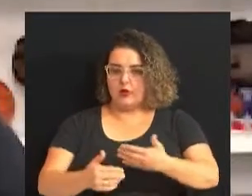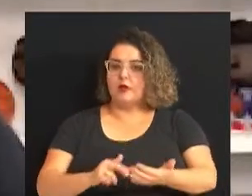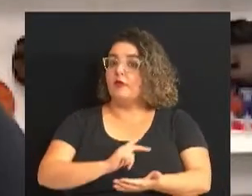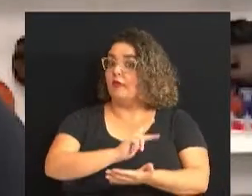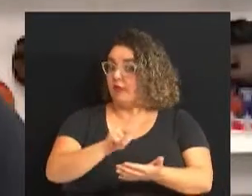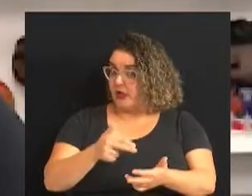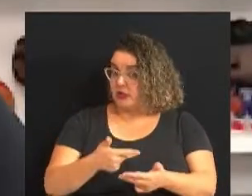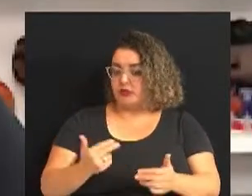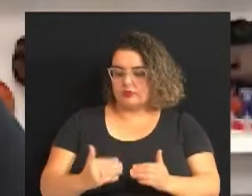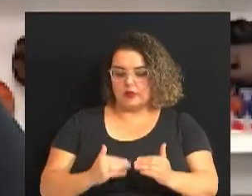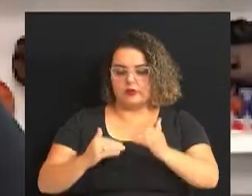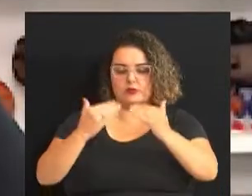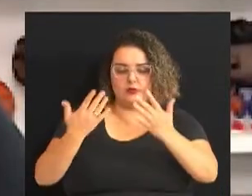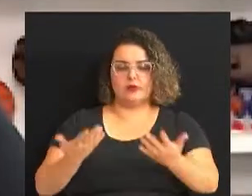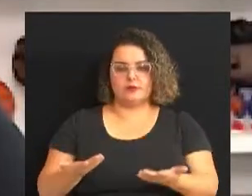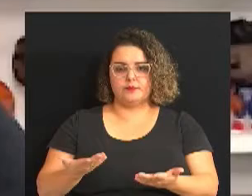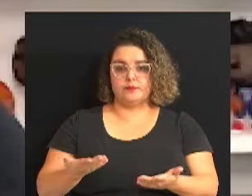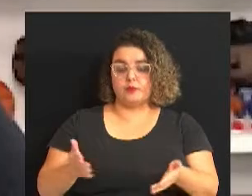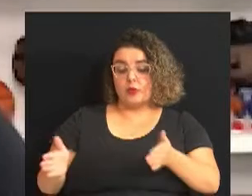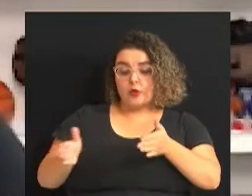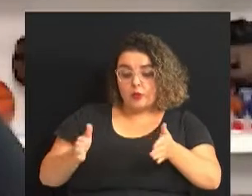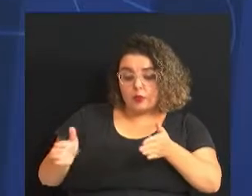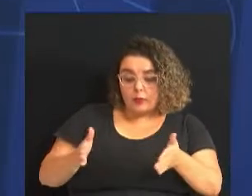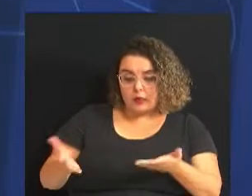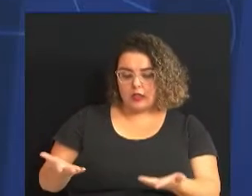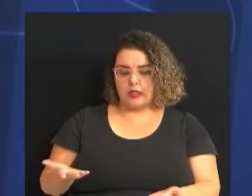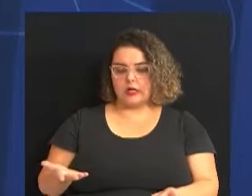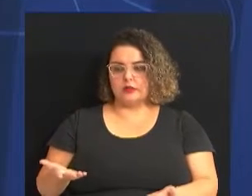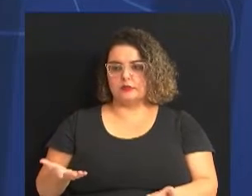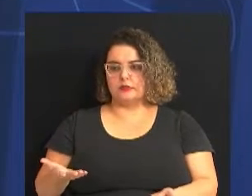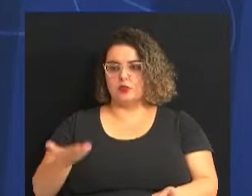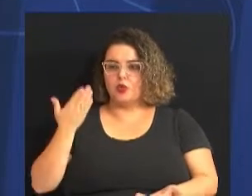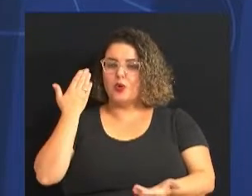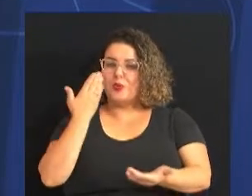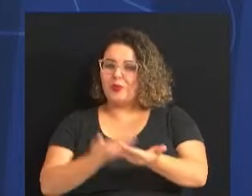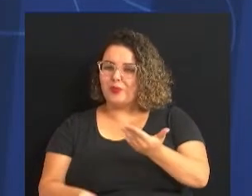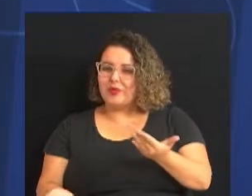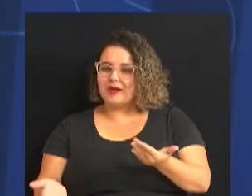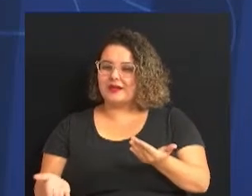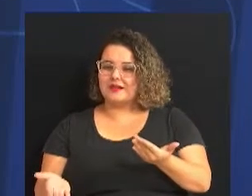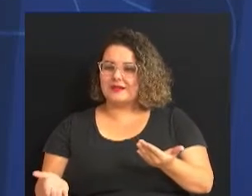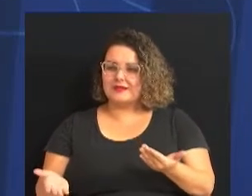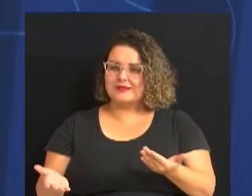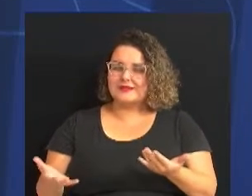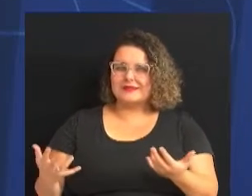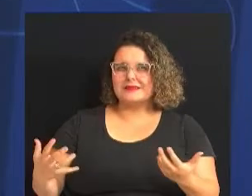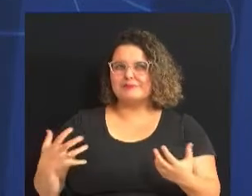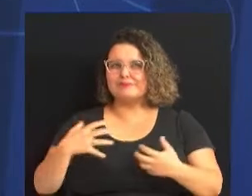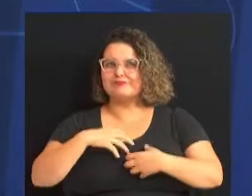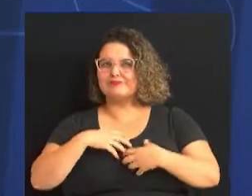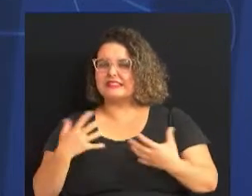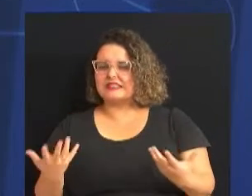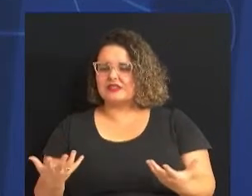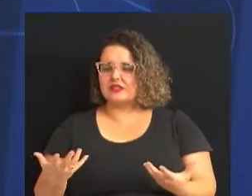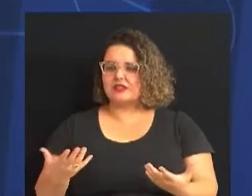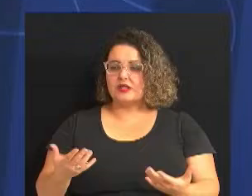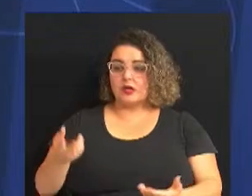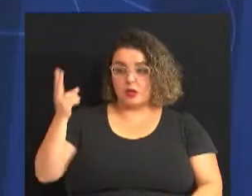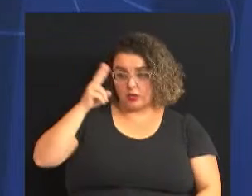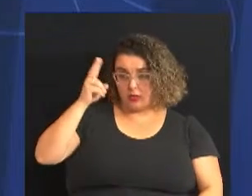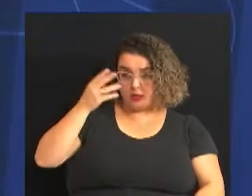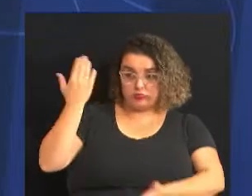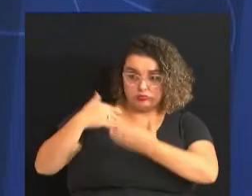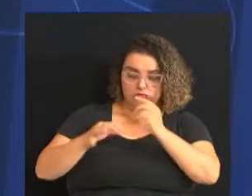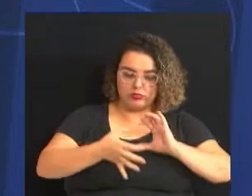evoluir ainda. A gente, em determinado momento, acaba perdendo essa vibe, né, Bulgarelli? Eu lembro recentemente nos Jogos Olímpicos